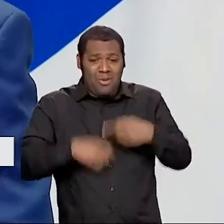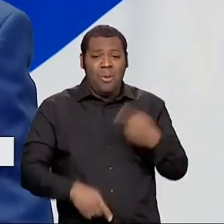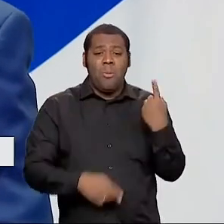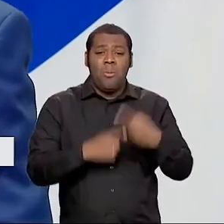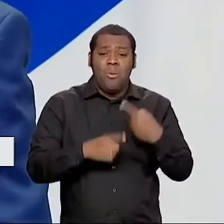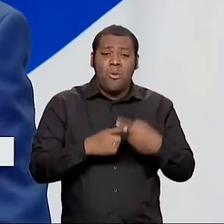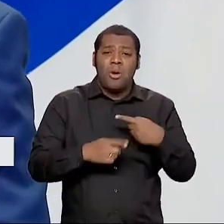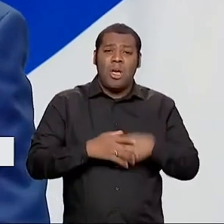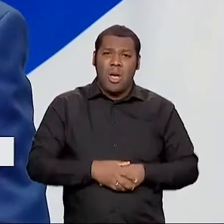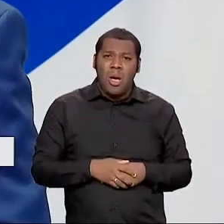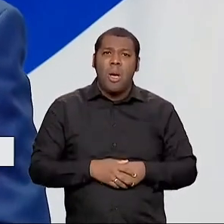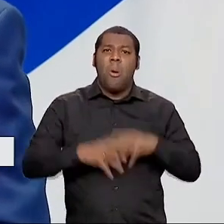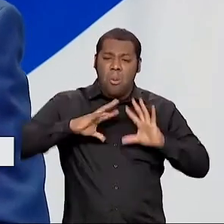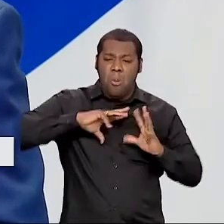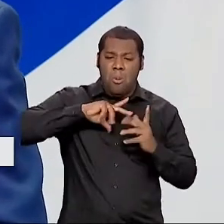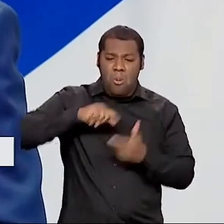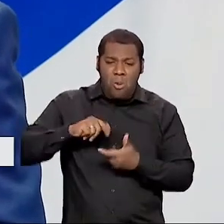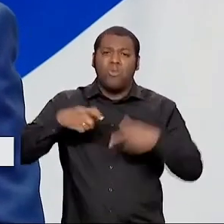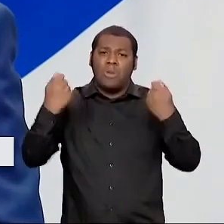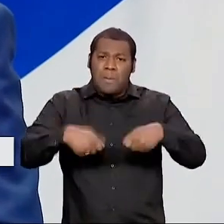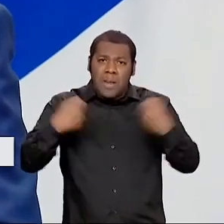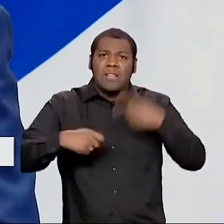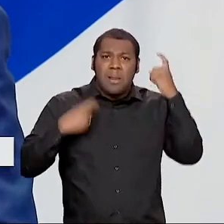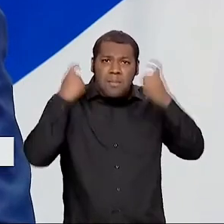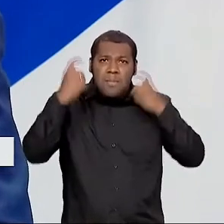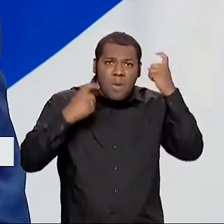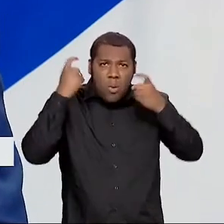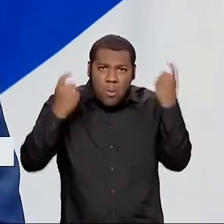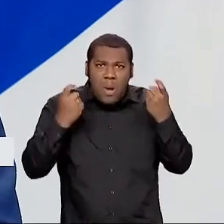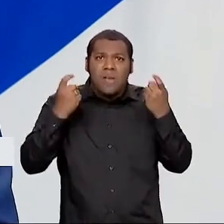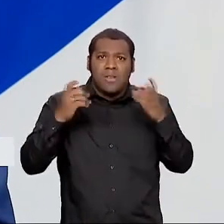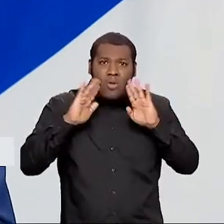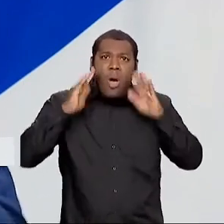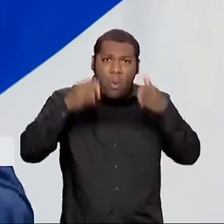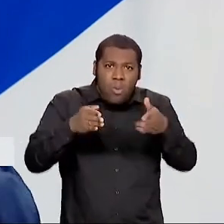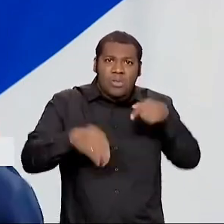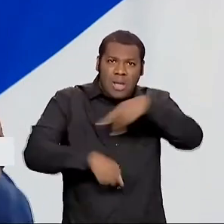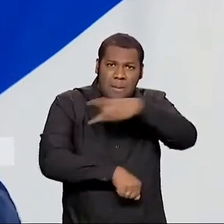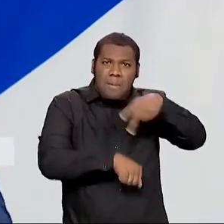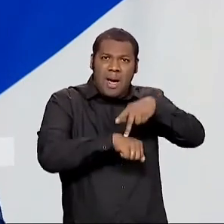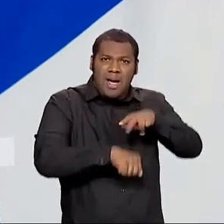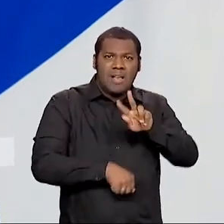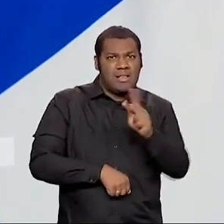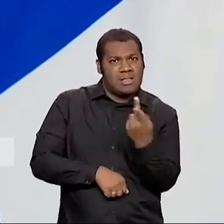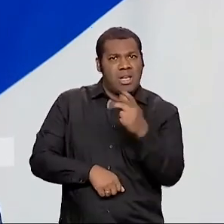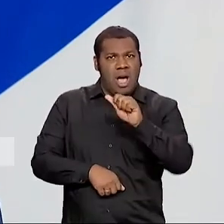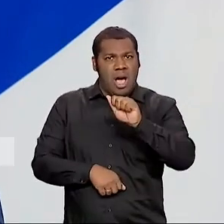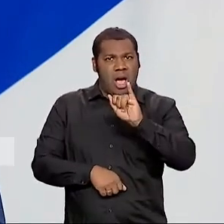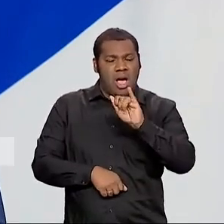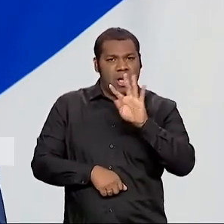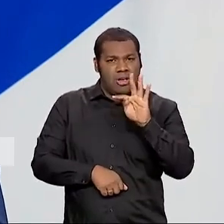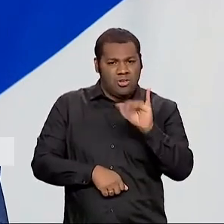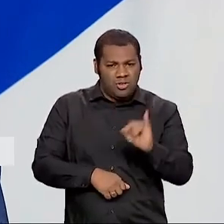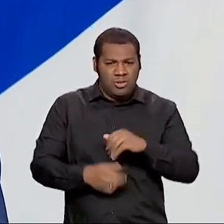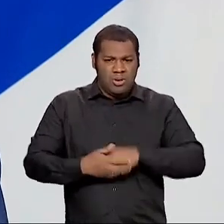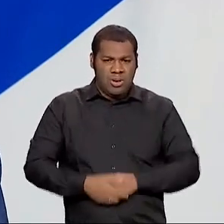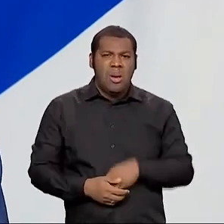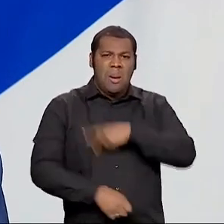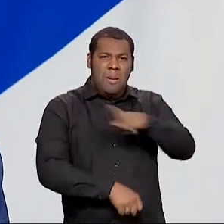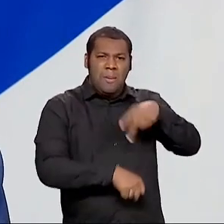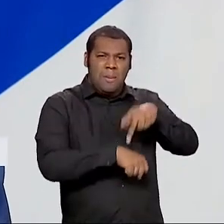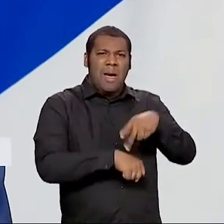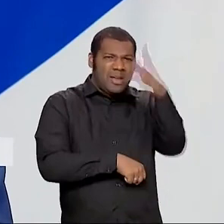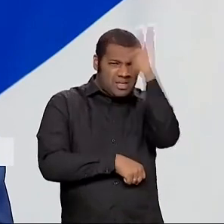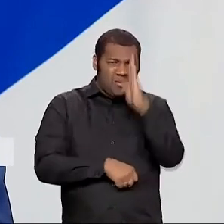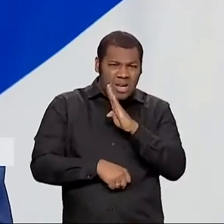deveria ter uma preocupação com Haiti. O mundo deveria assumir um pouco mais de responsabilidade. O Brasil passou 13 anos